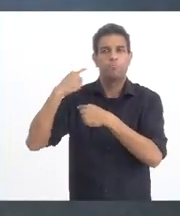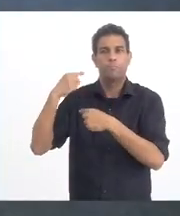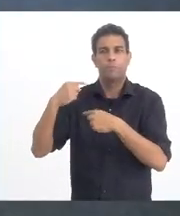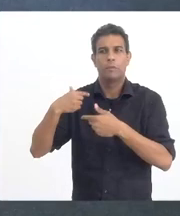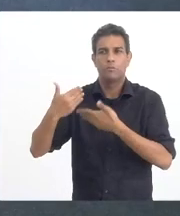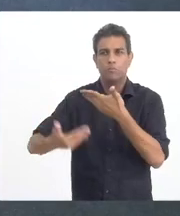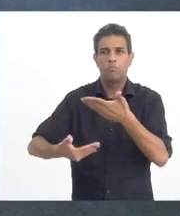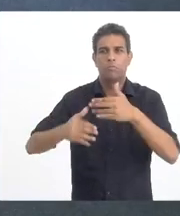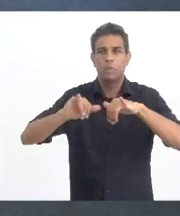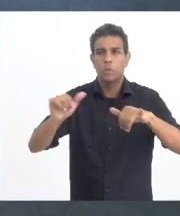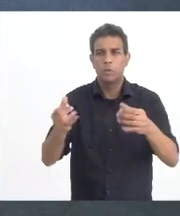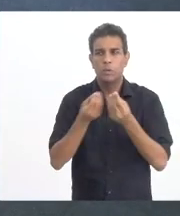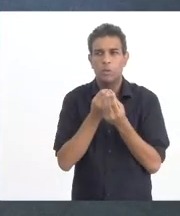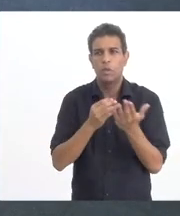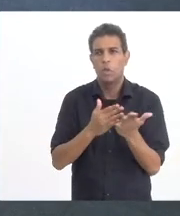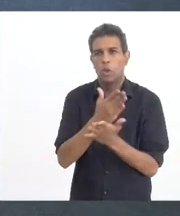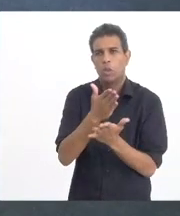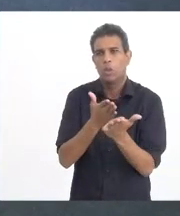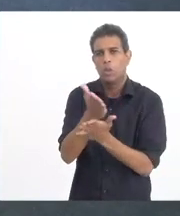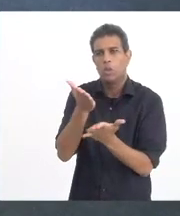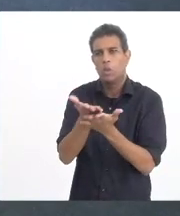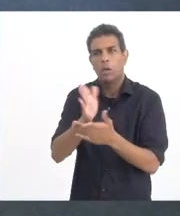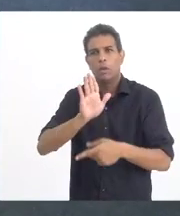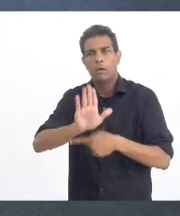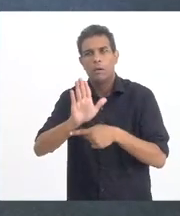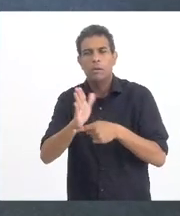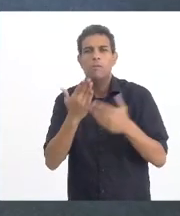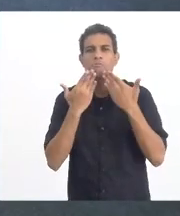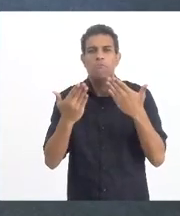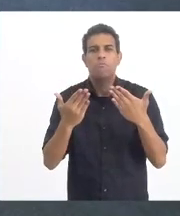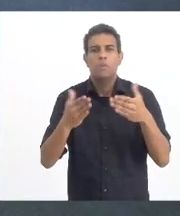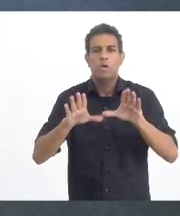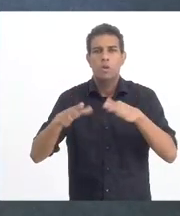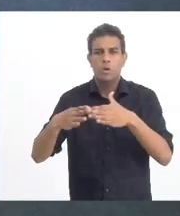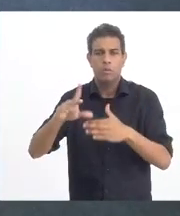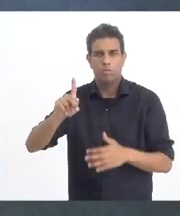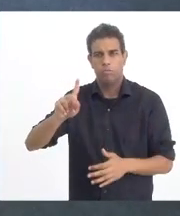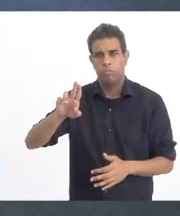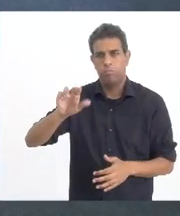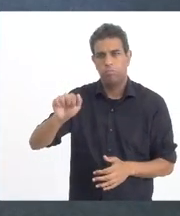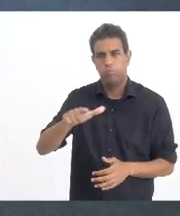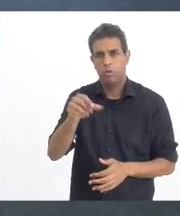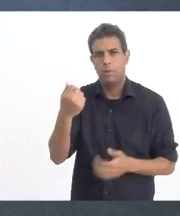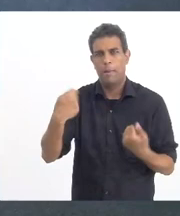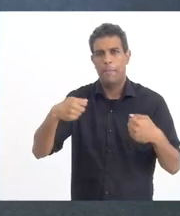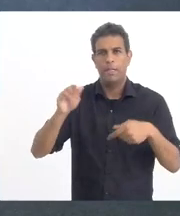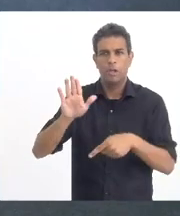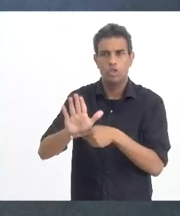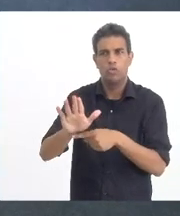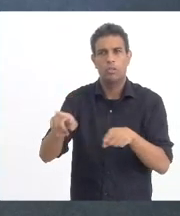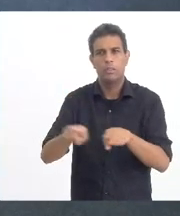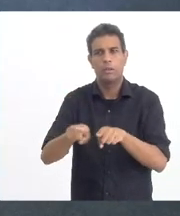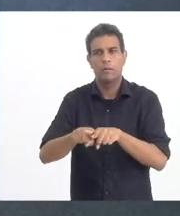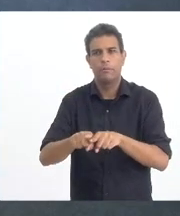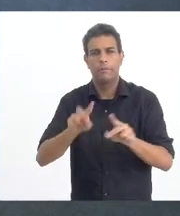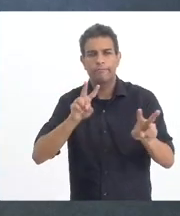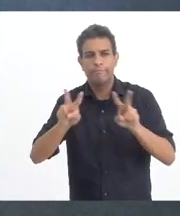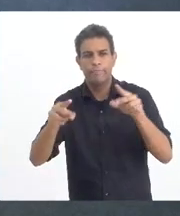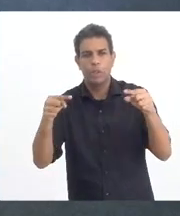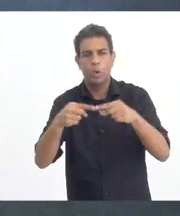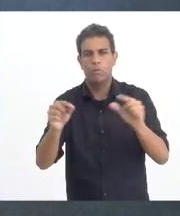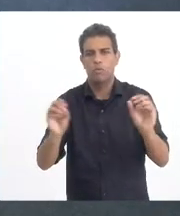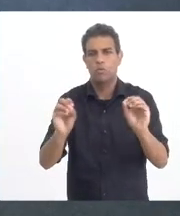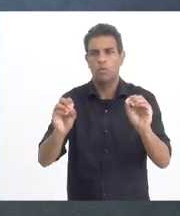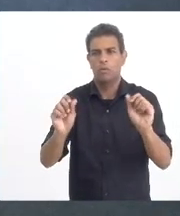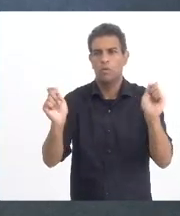gente caminhou por todos os corredores aqui, pedindo ajuda e falando, os praças precisam ser socorridos. Porque eu não vi até hoje,